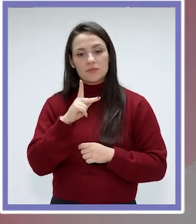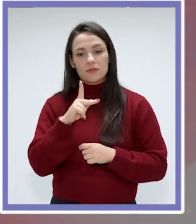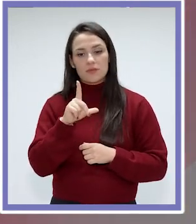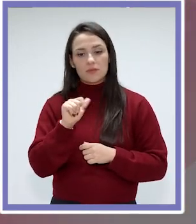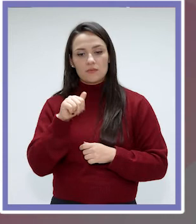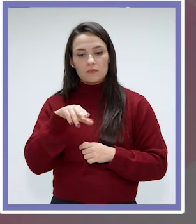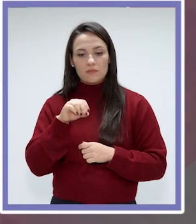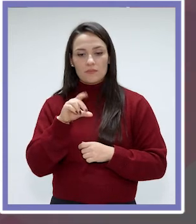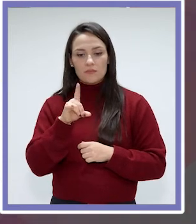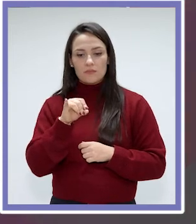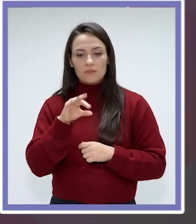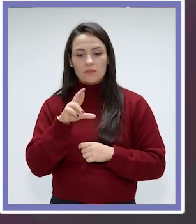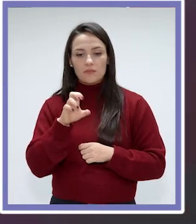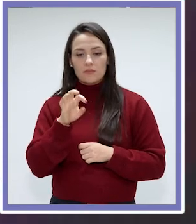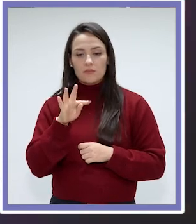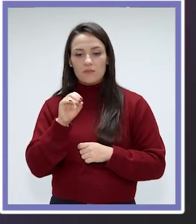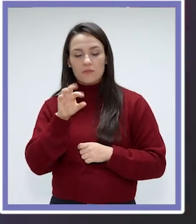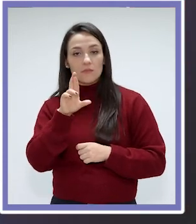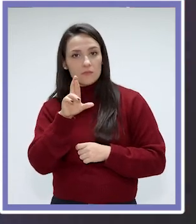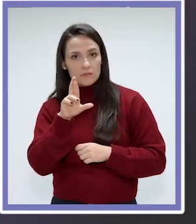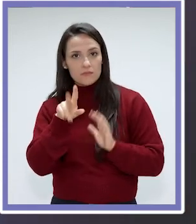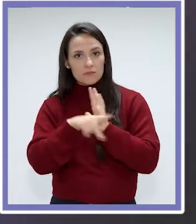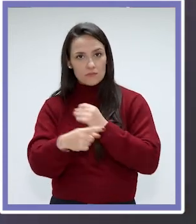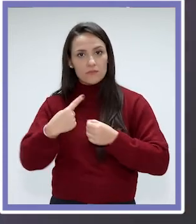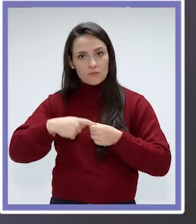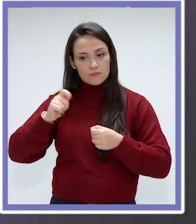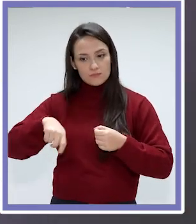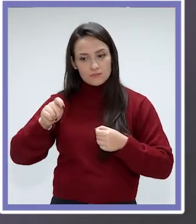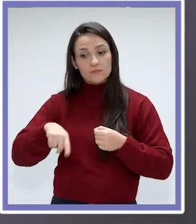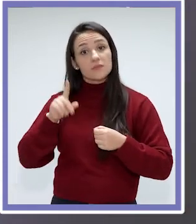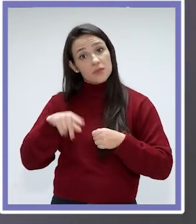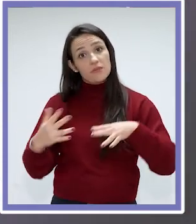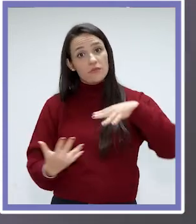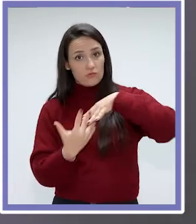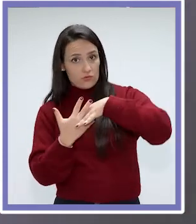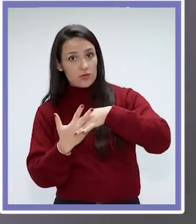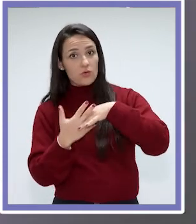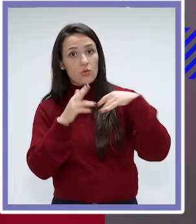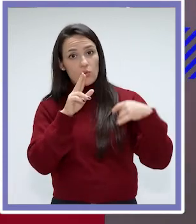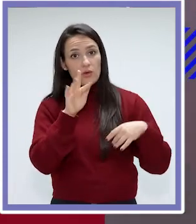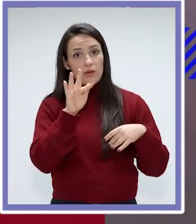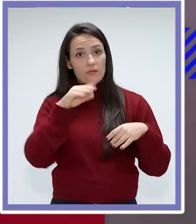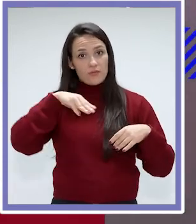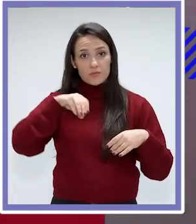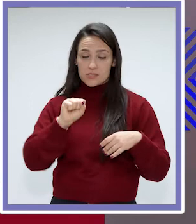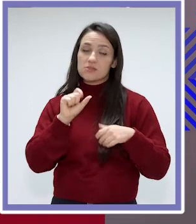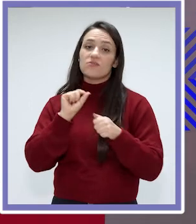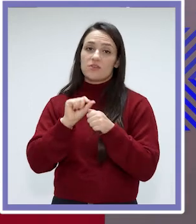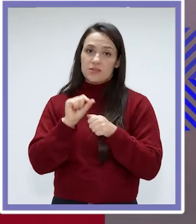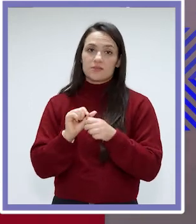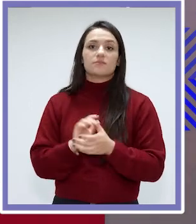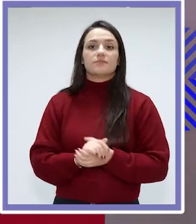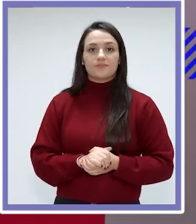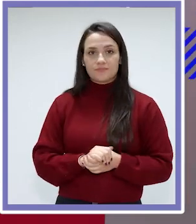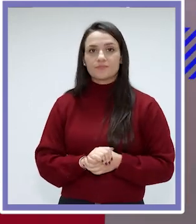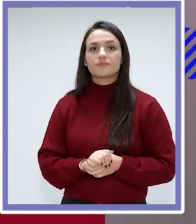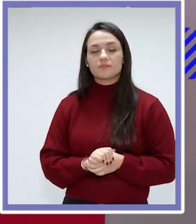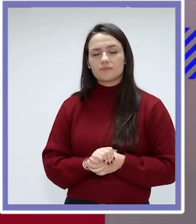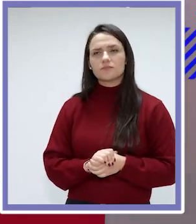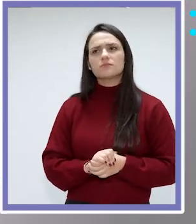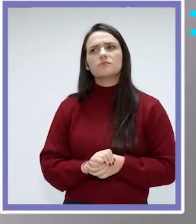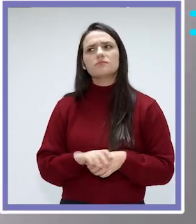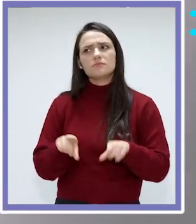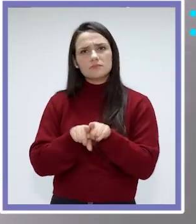da cidade de Porto Murtinho, né? Que está sendo feito, né, pela UFMS, por exemplo, né? Então, a gente tem outros aqui também com